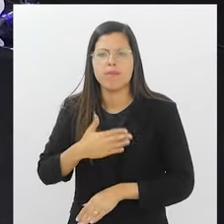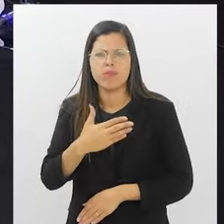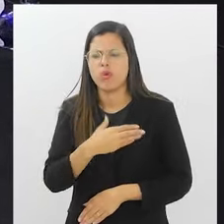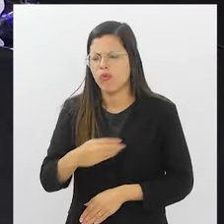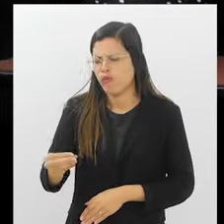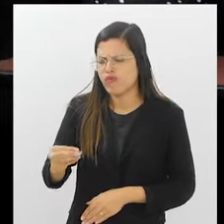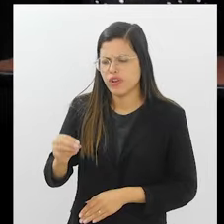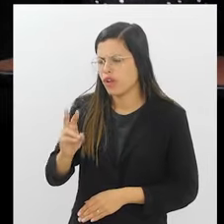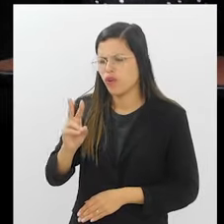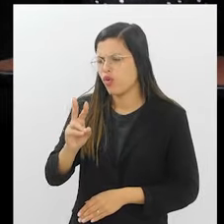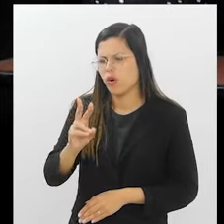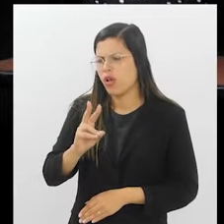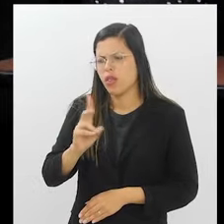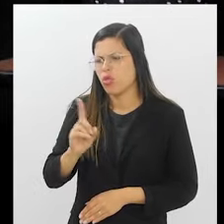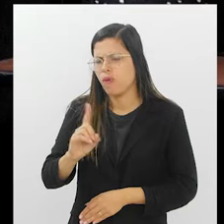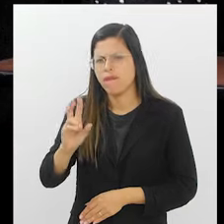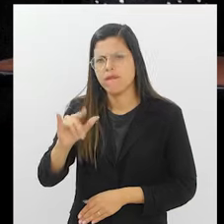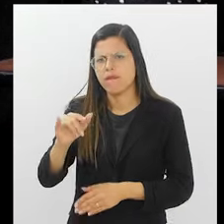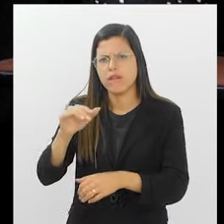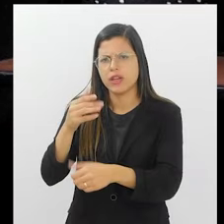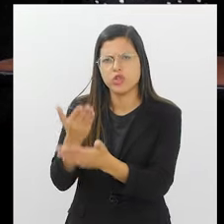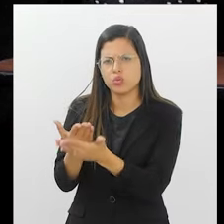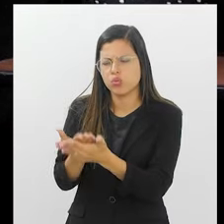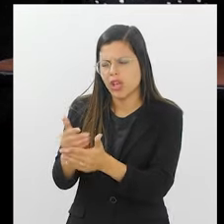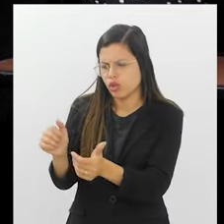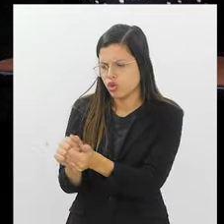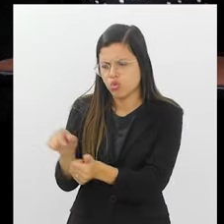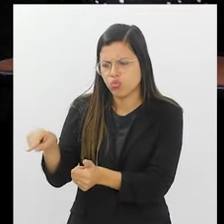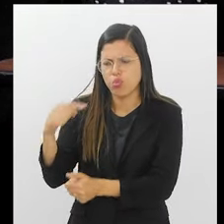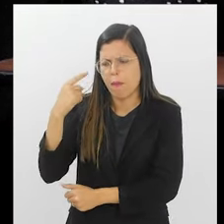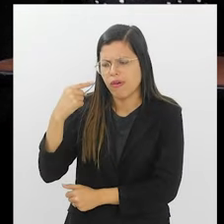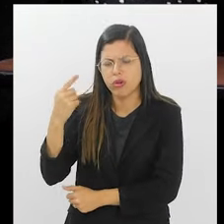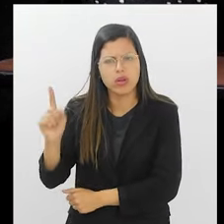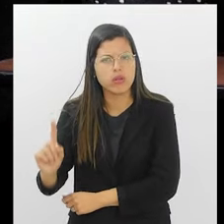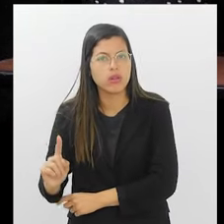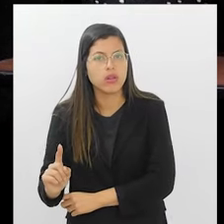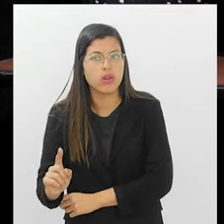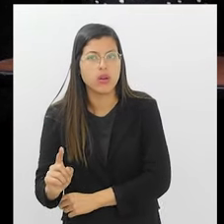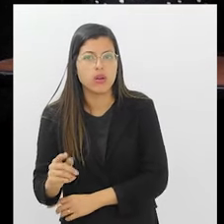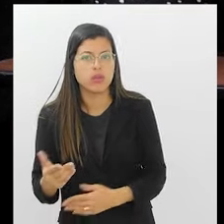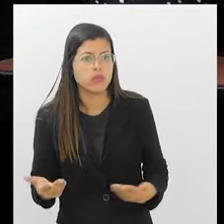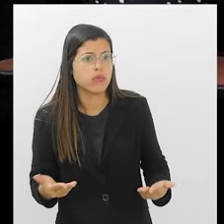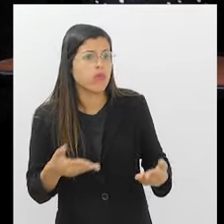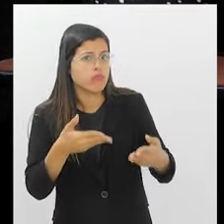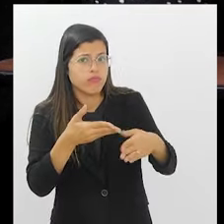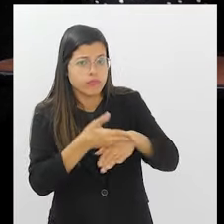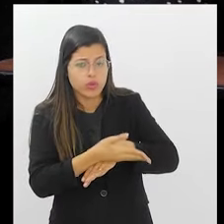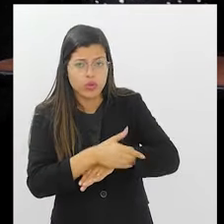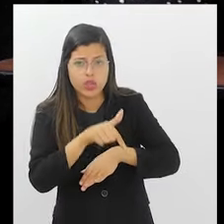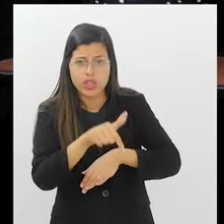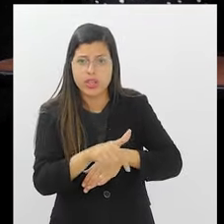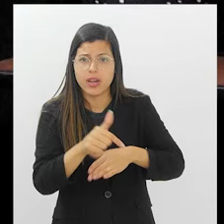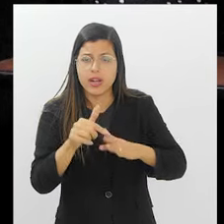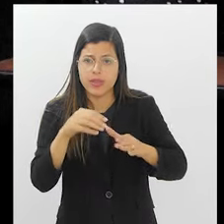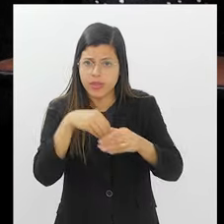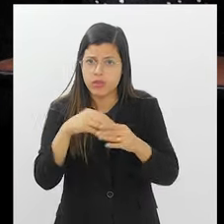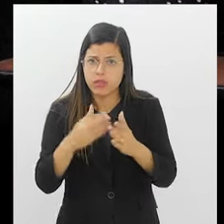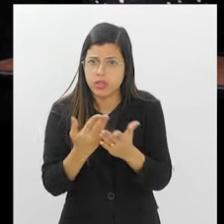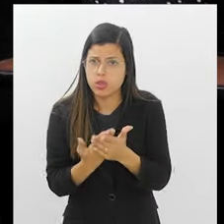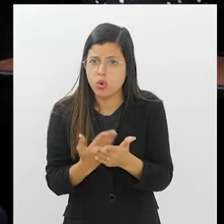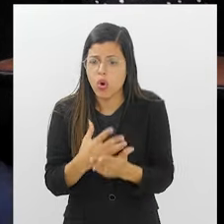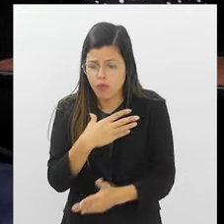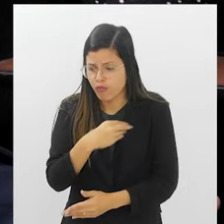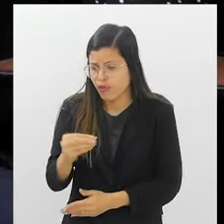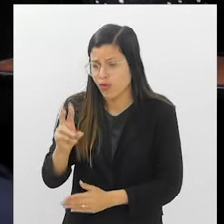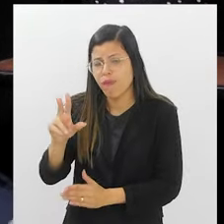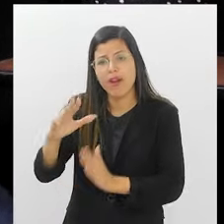com esse maluquinho, não. Se a mãe fala que o filho não vai estudar com o maluquinho, quando chegar dentro da escola, o filho vai chamar o